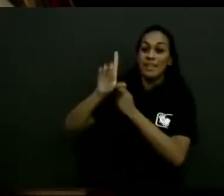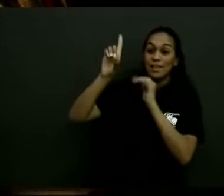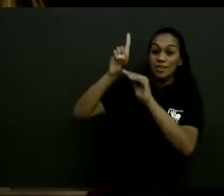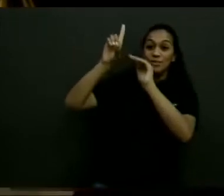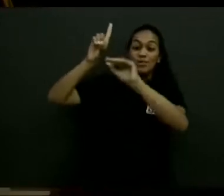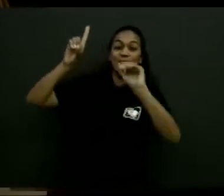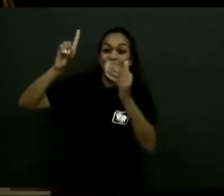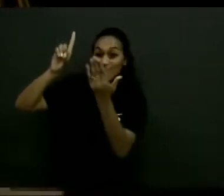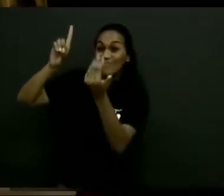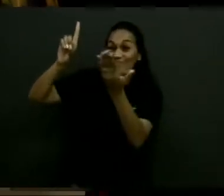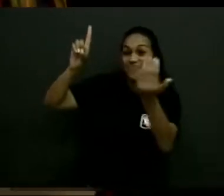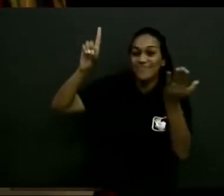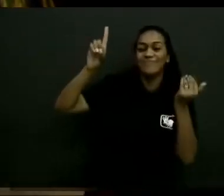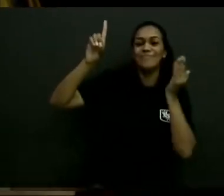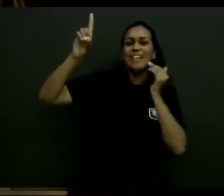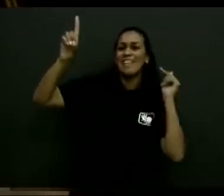alcançar. Vinde a